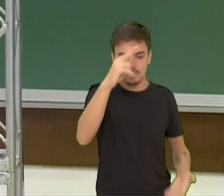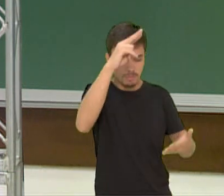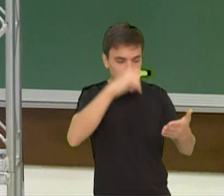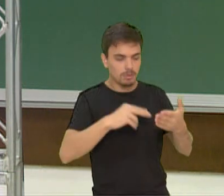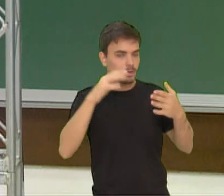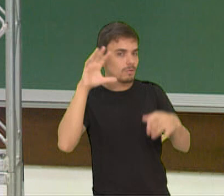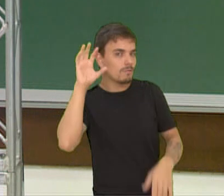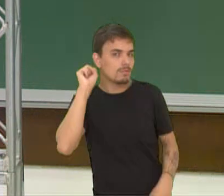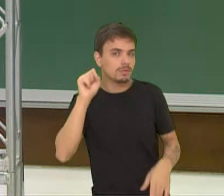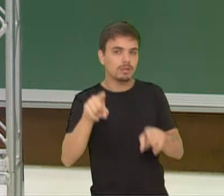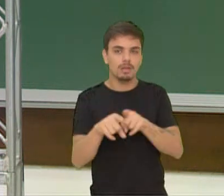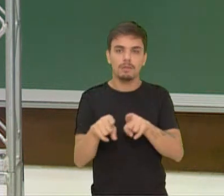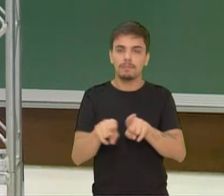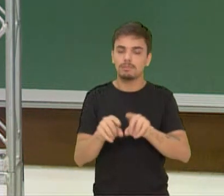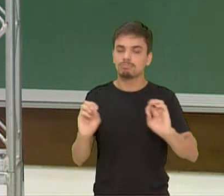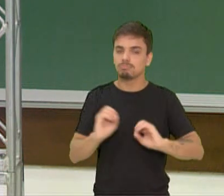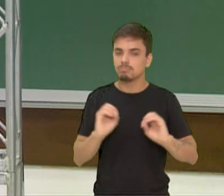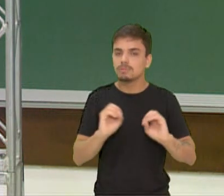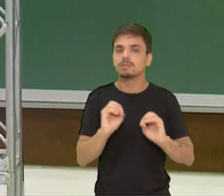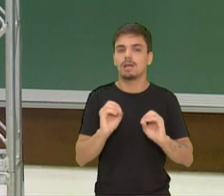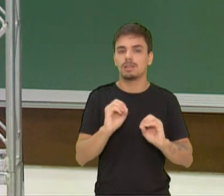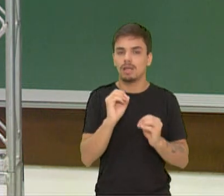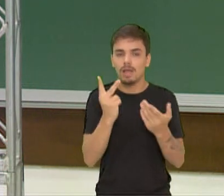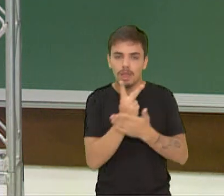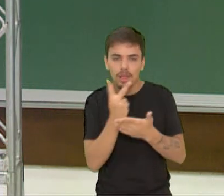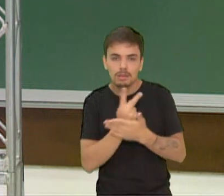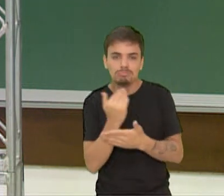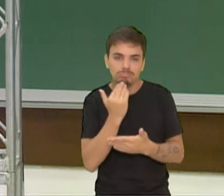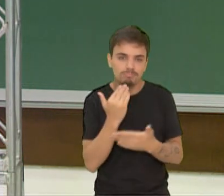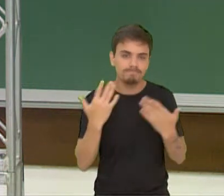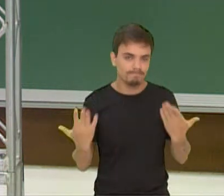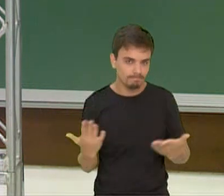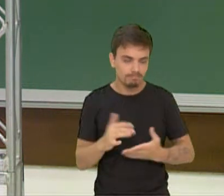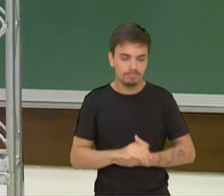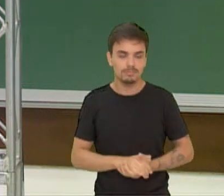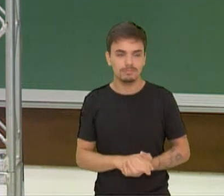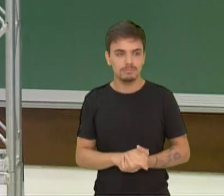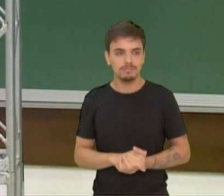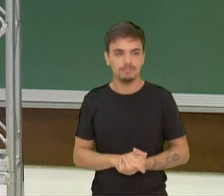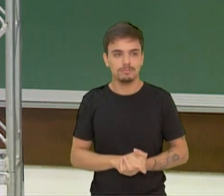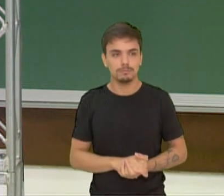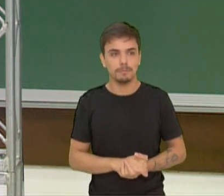né, escutando, sem deformação, não é verdade?